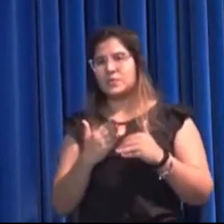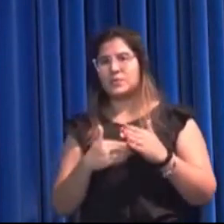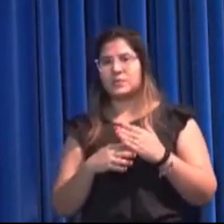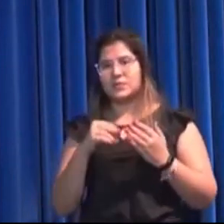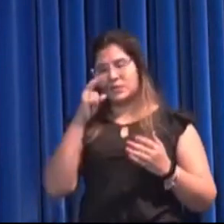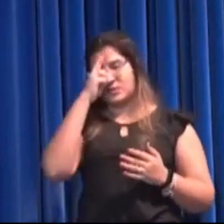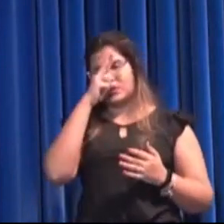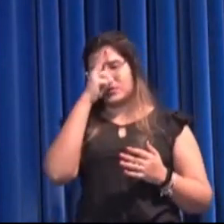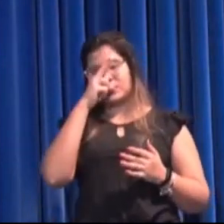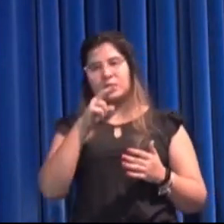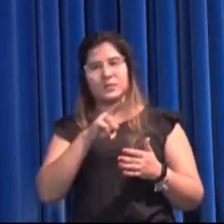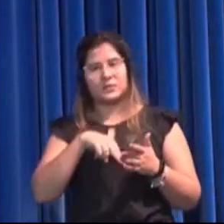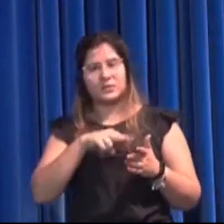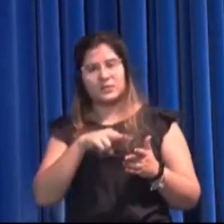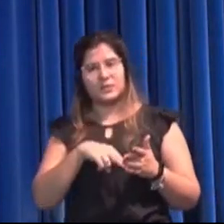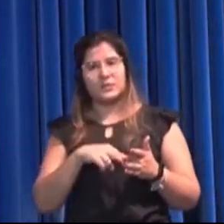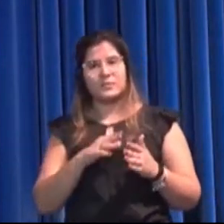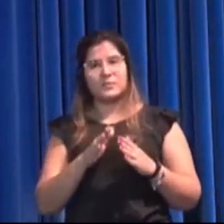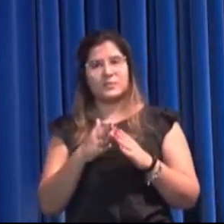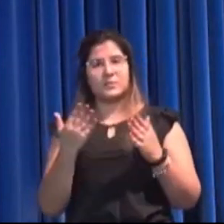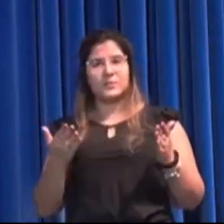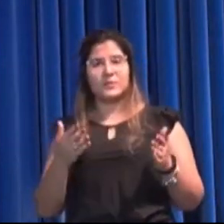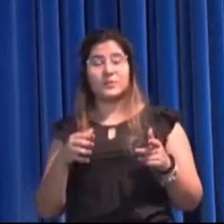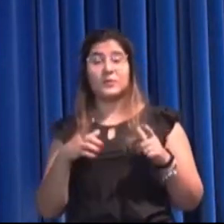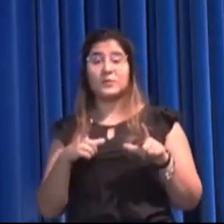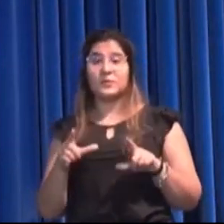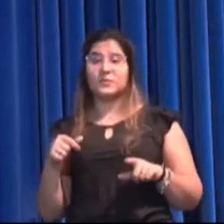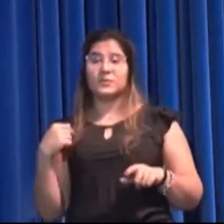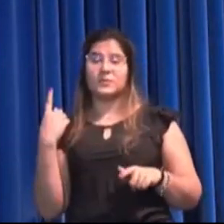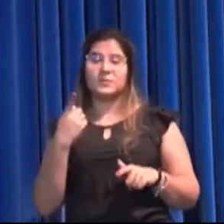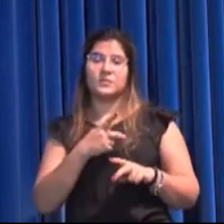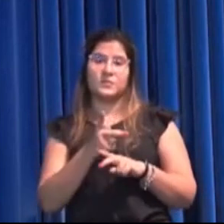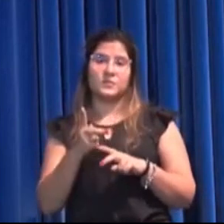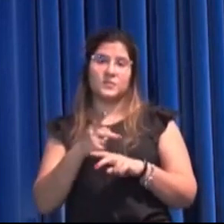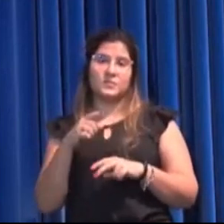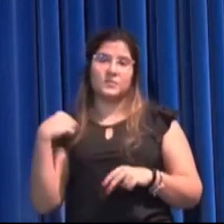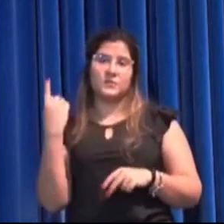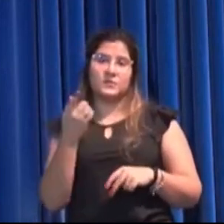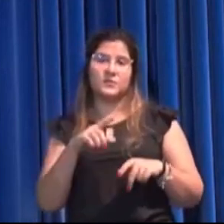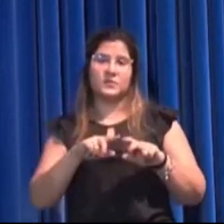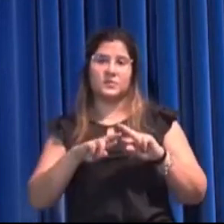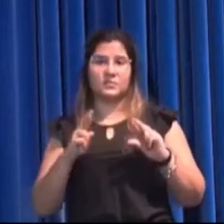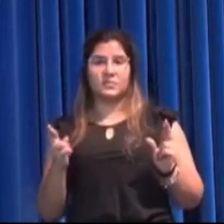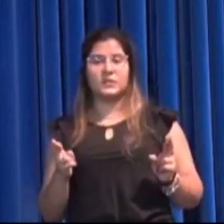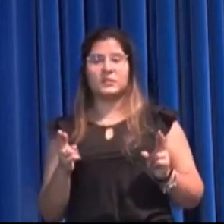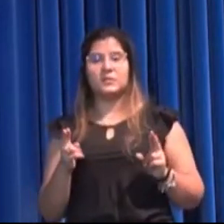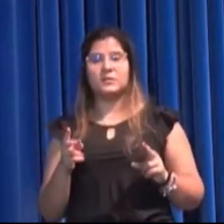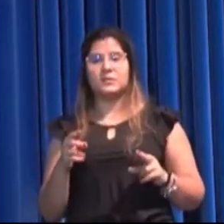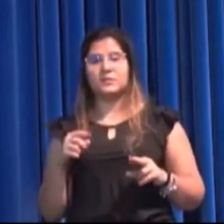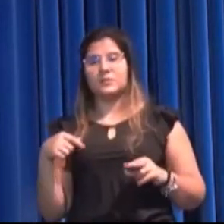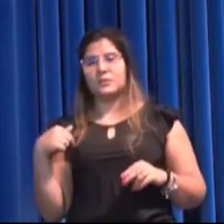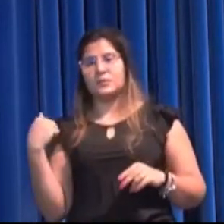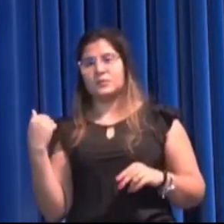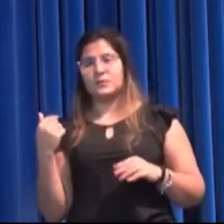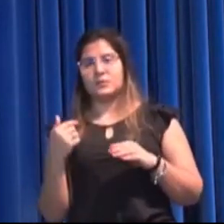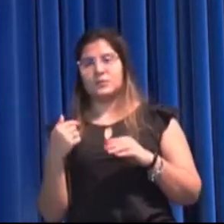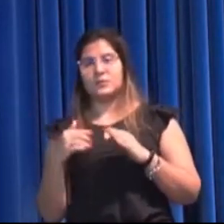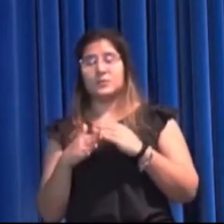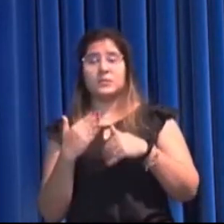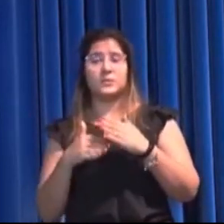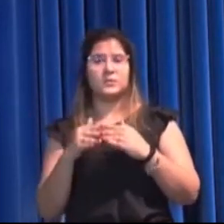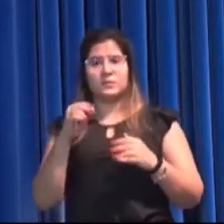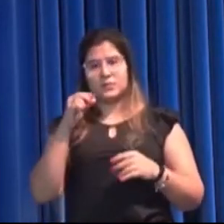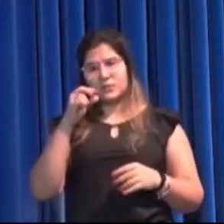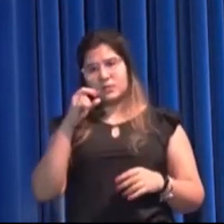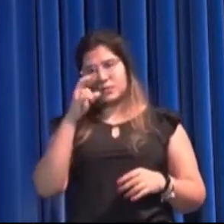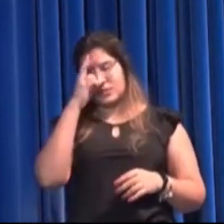nós lemos nas Escrituras, que é onde nós buscamos a nossa esperança, toda essa história do relacionamento de